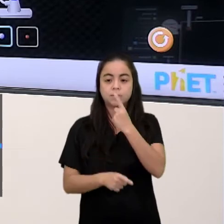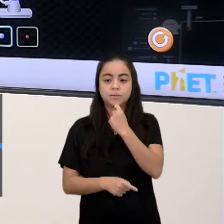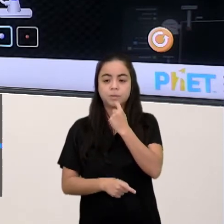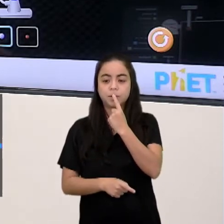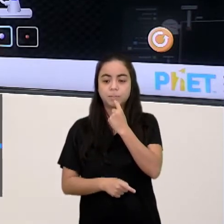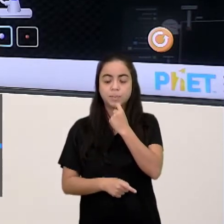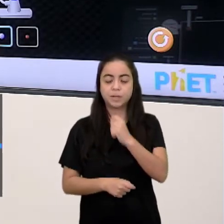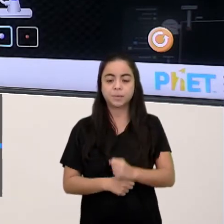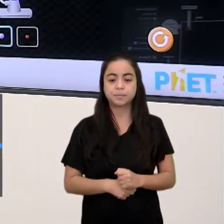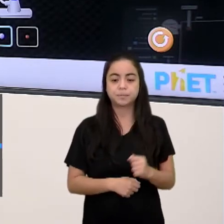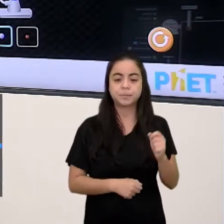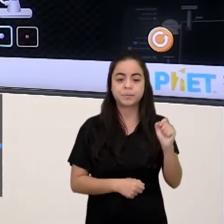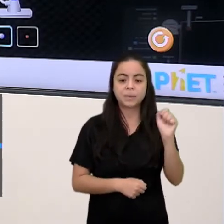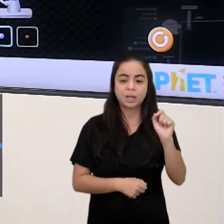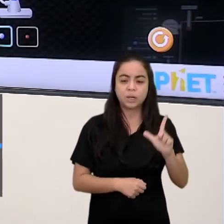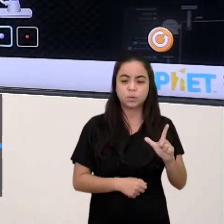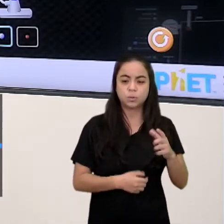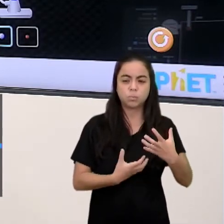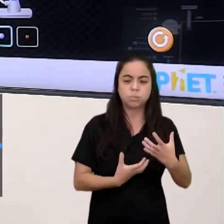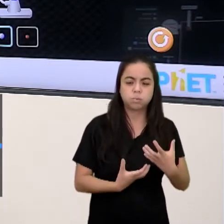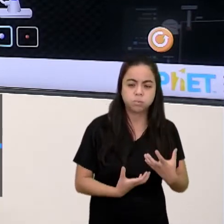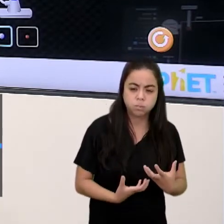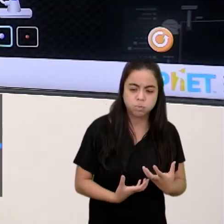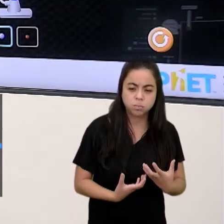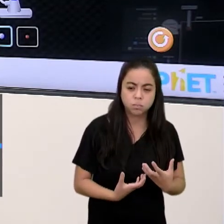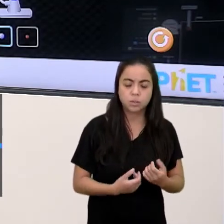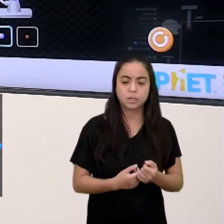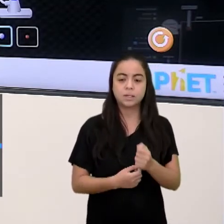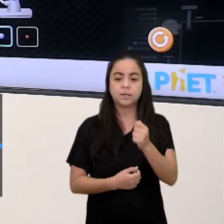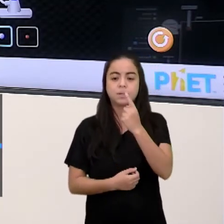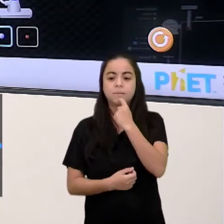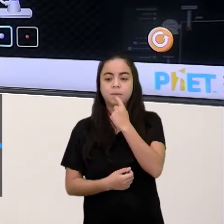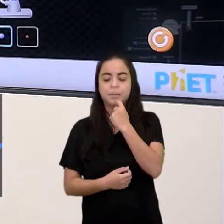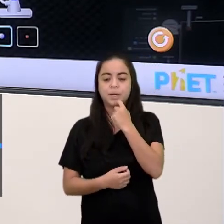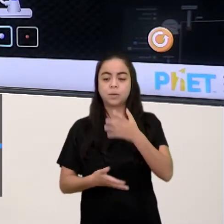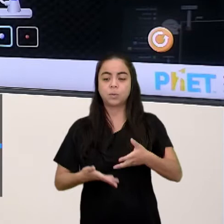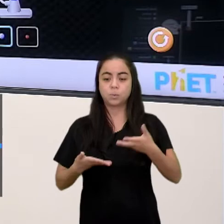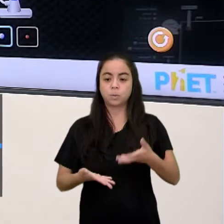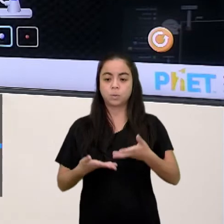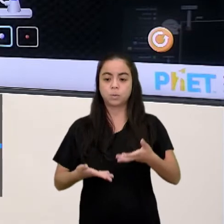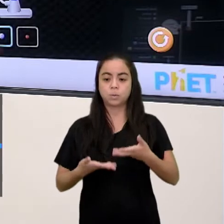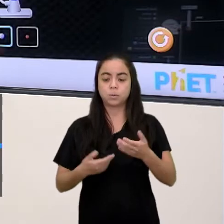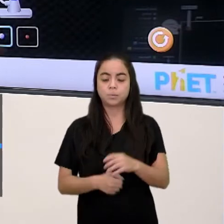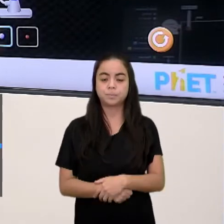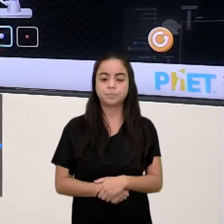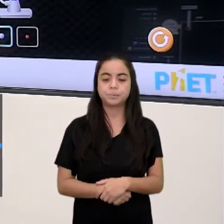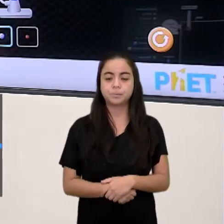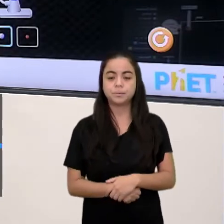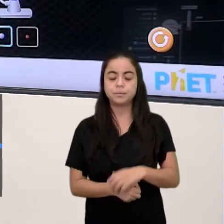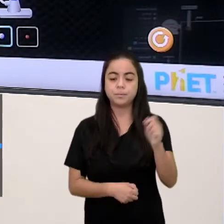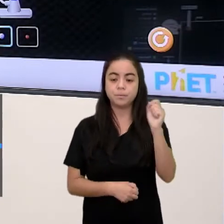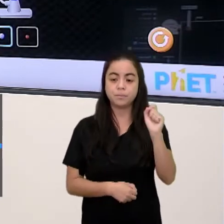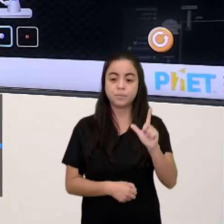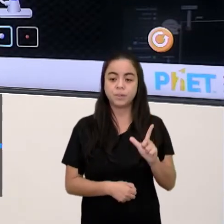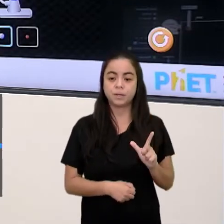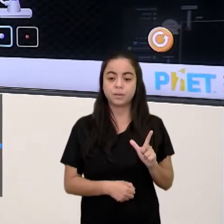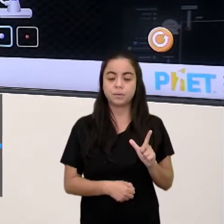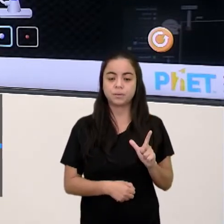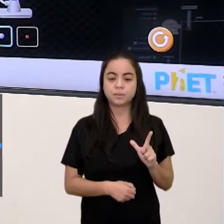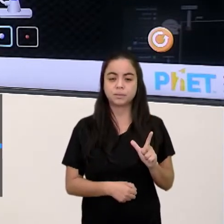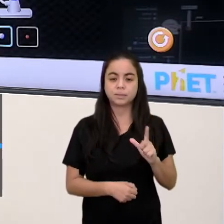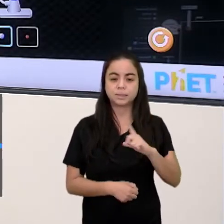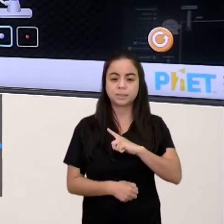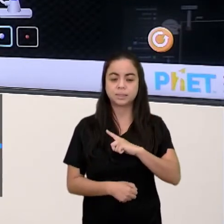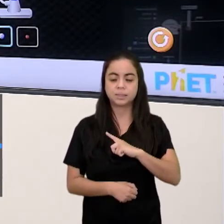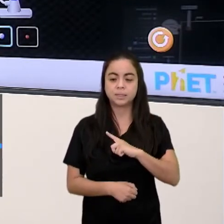mexer, e as vermelhas, elas são mais leves. A gente vai pensar assim, as bolinhas azuis, elas estão um gás